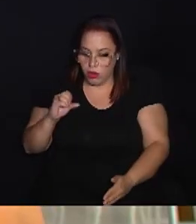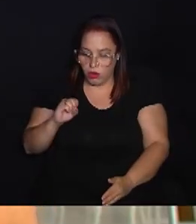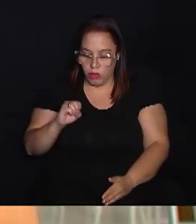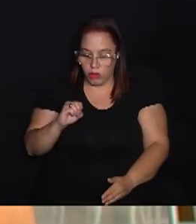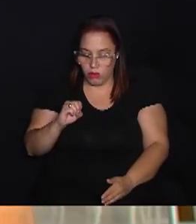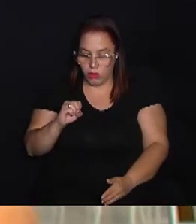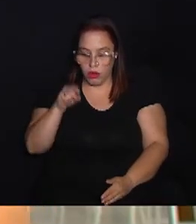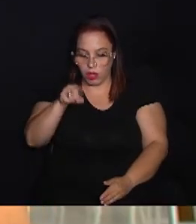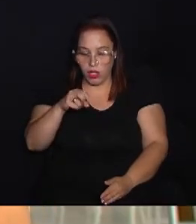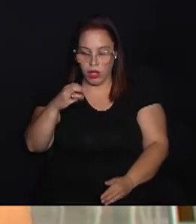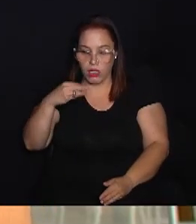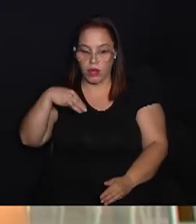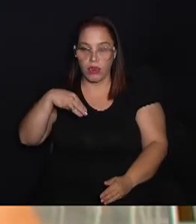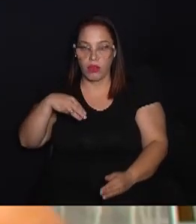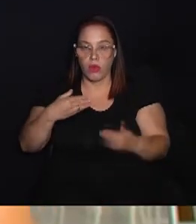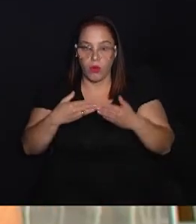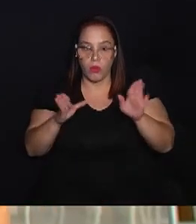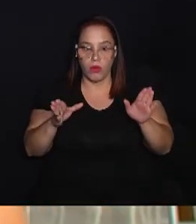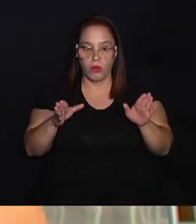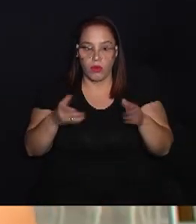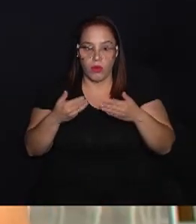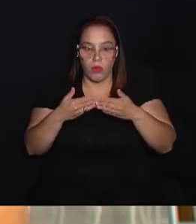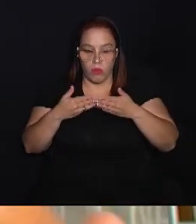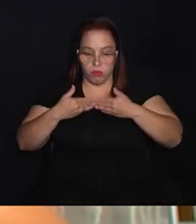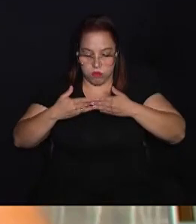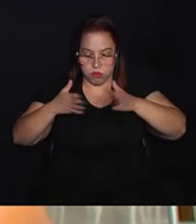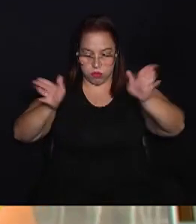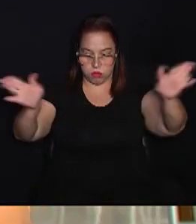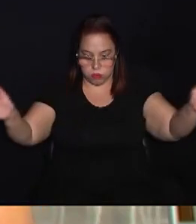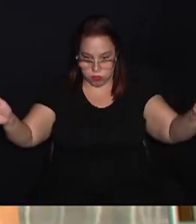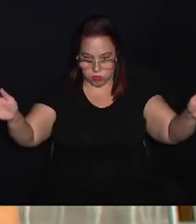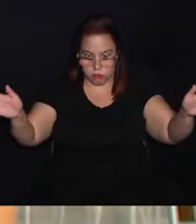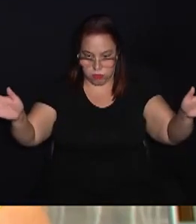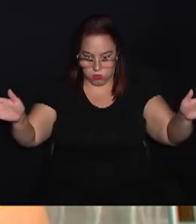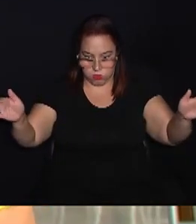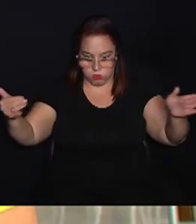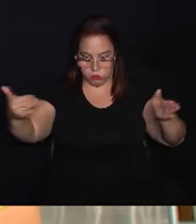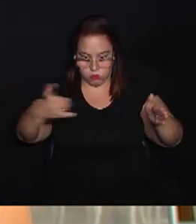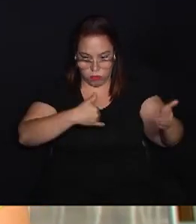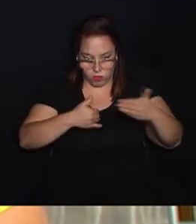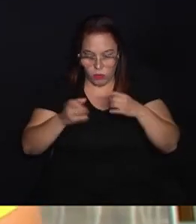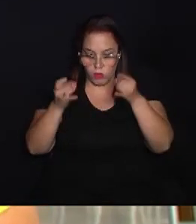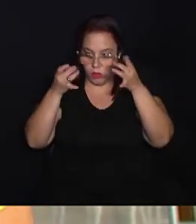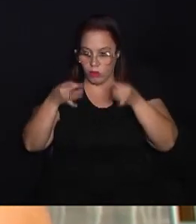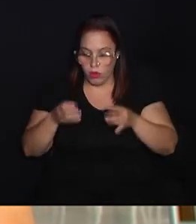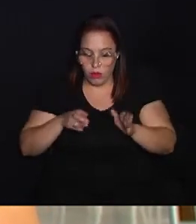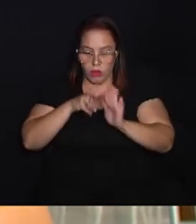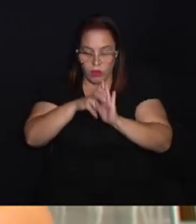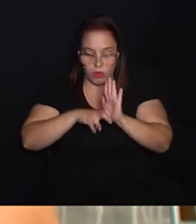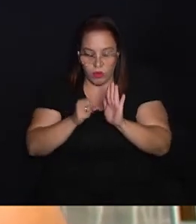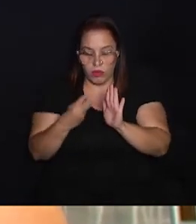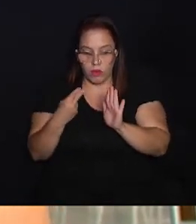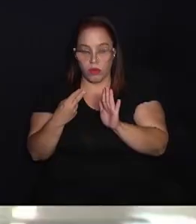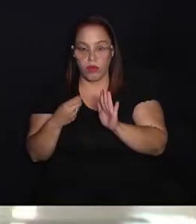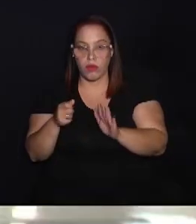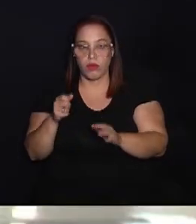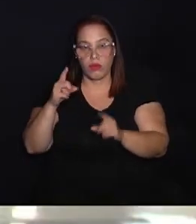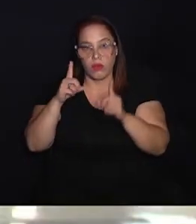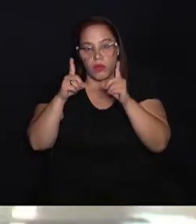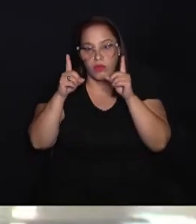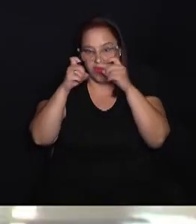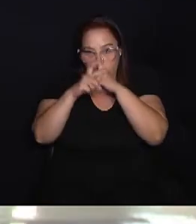com acessibilidade em todas as 14 sessões. A gente são 14 sessões são adaptadas para acessibilidade, né,